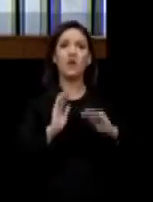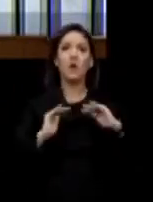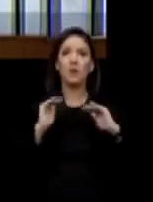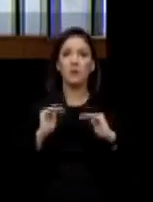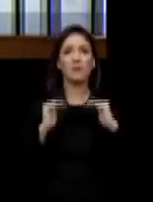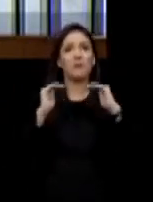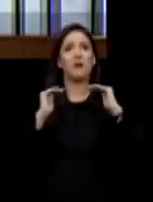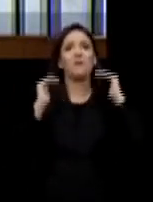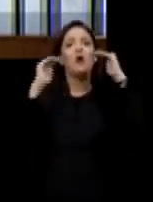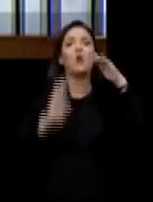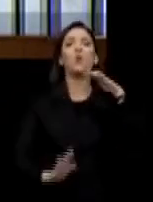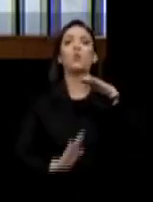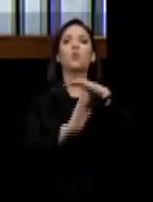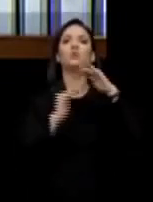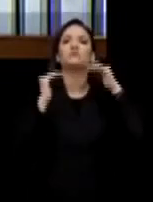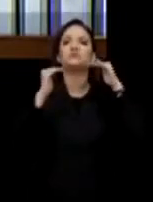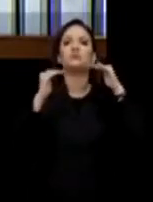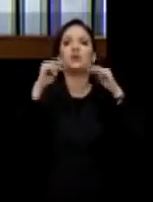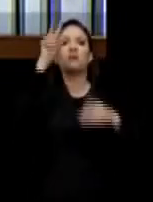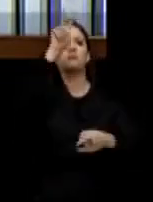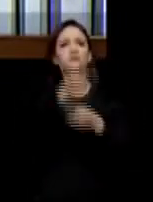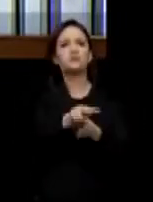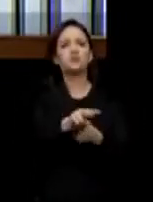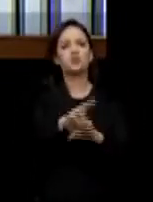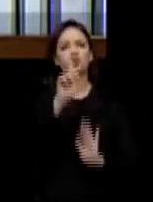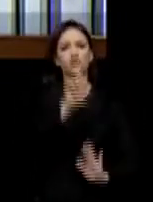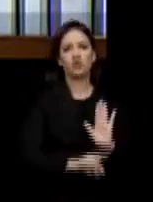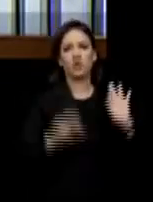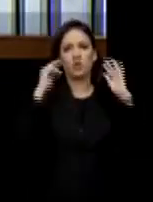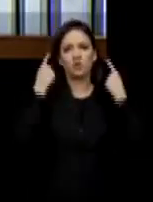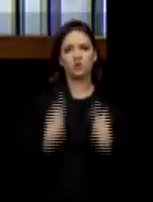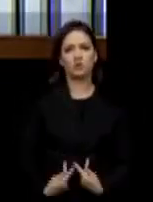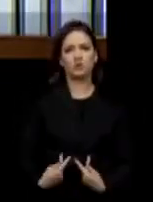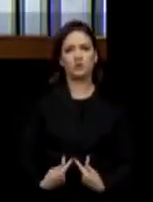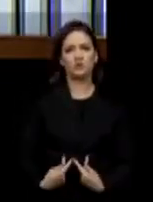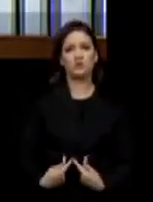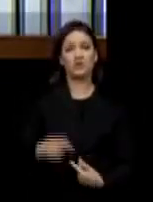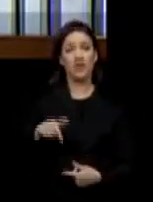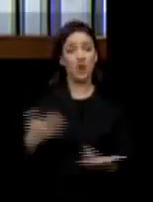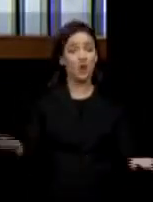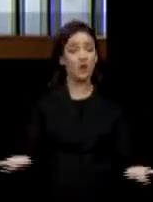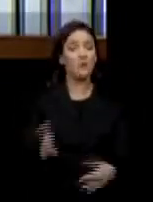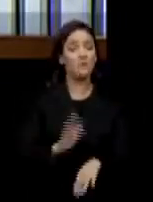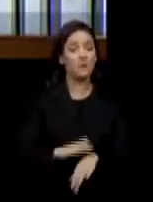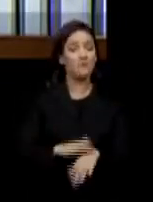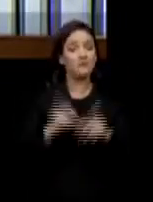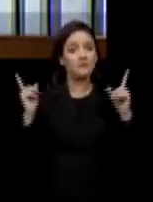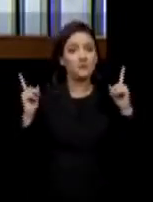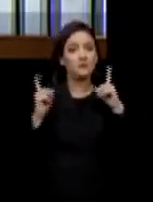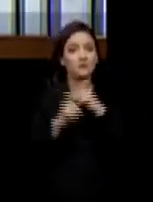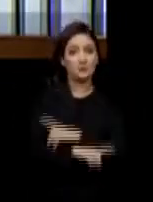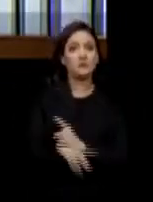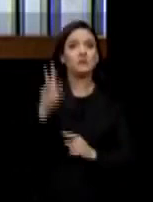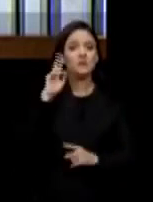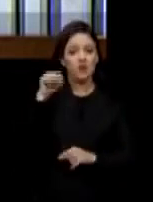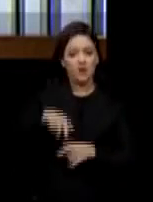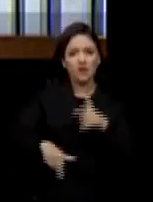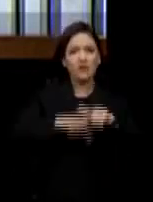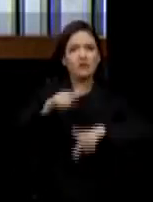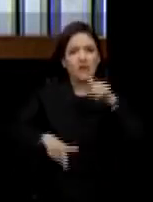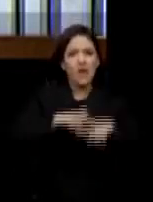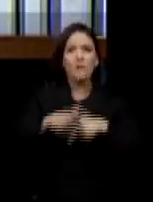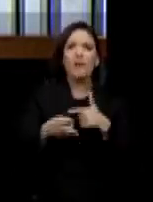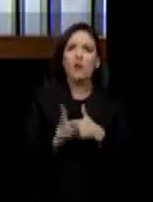humanos em nosso país. Neste momento delicado de nossa história, esta Suprema Corte segue trabalhando